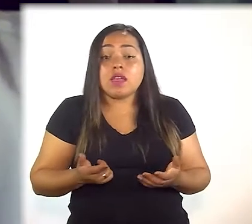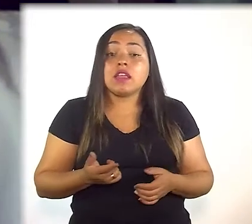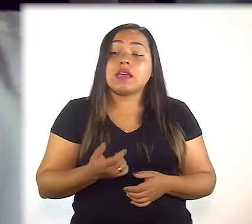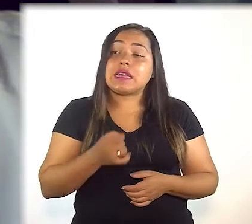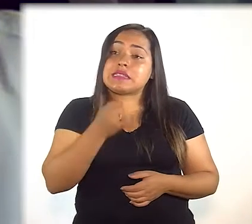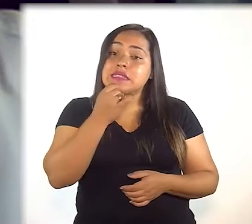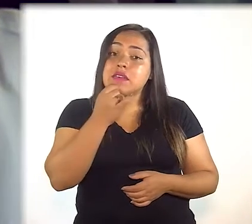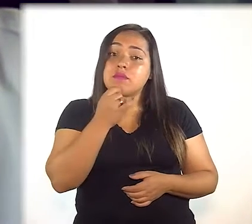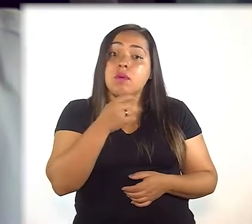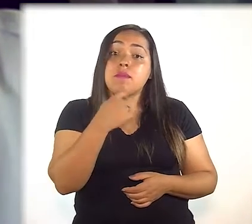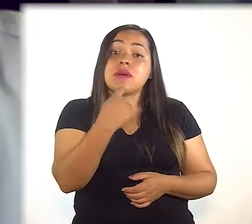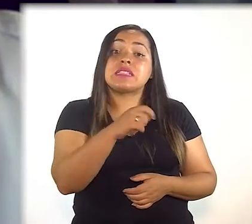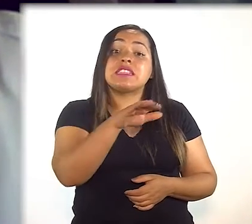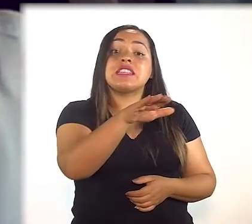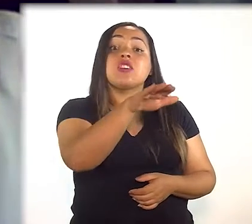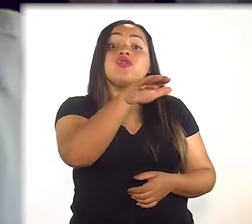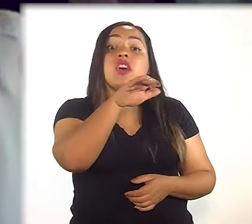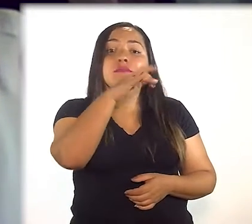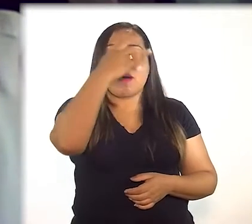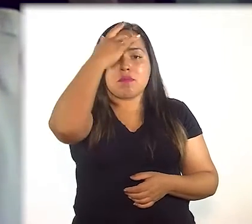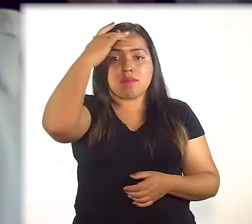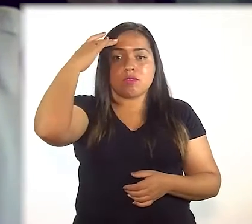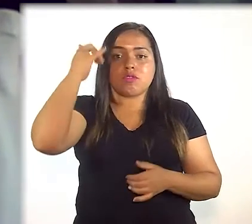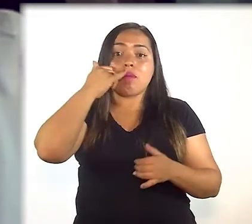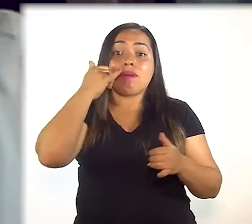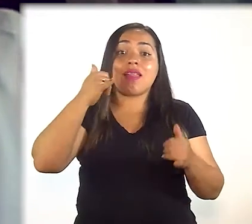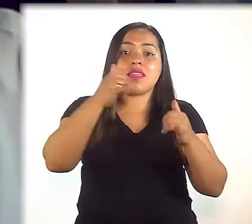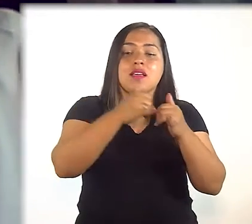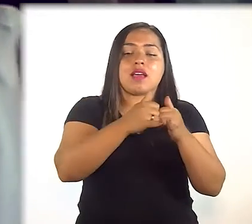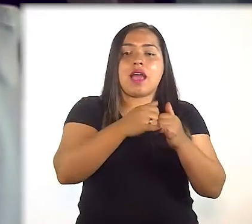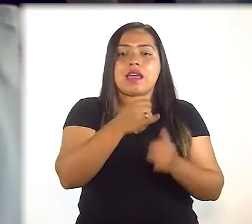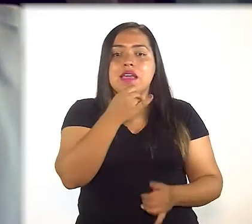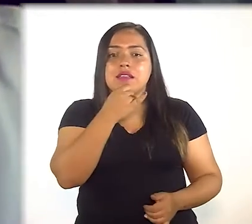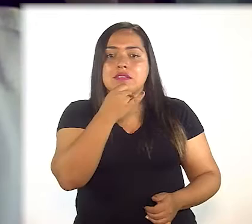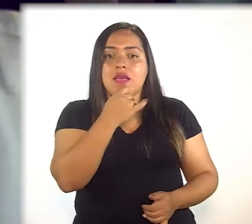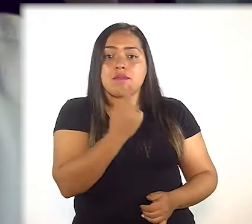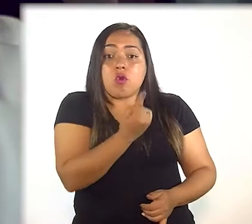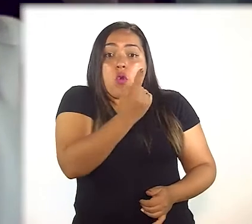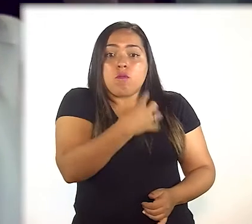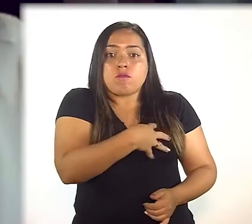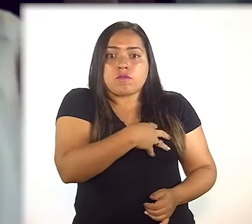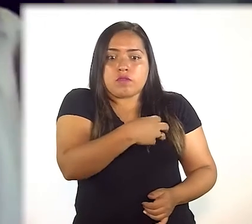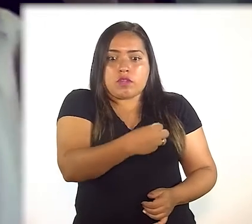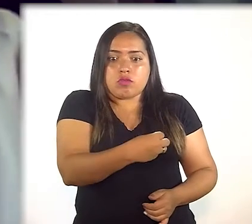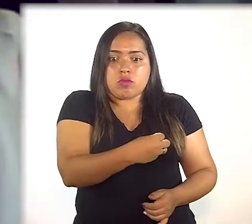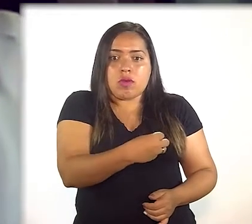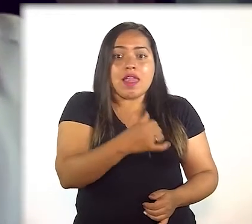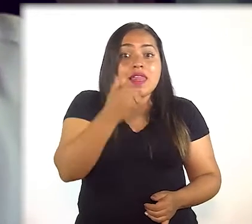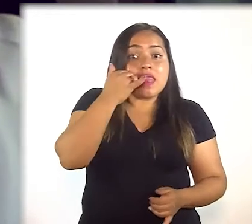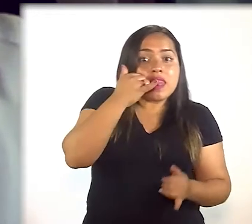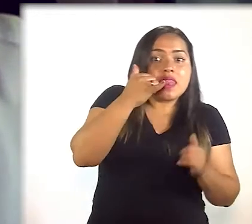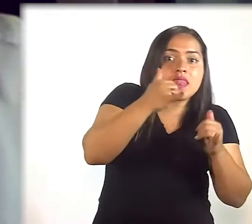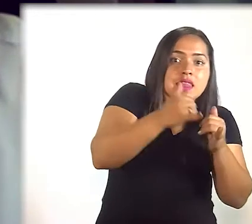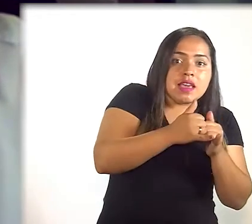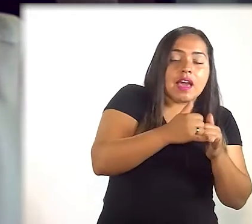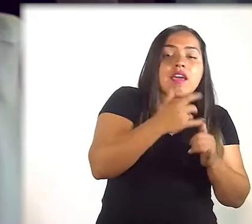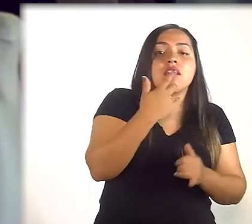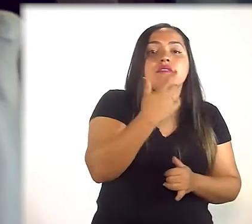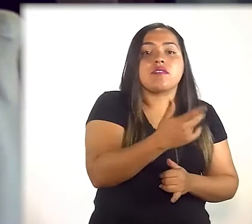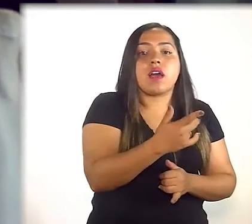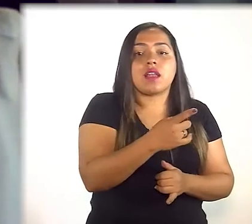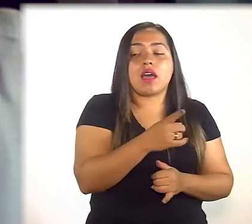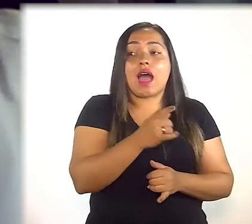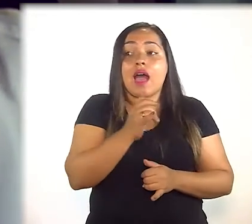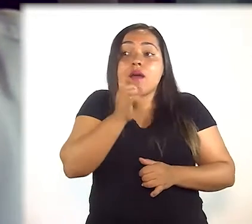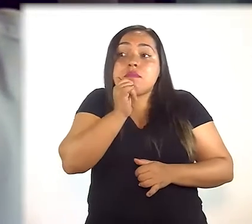sozinho, e tem dificuldade de ligar. Então, às vezes, alguém liga por ele, né? É muito comum na Defensoria Pública,